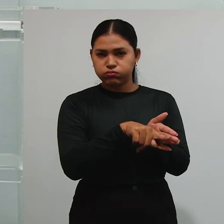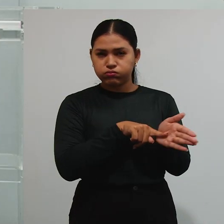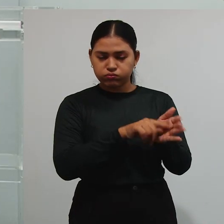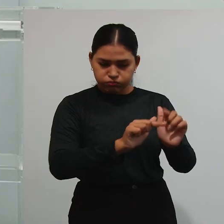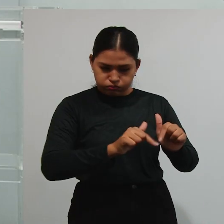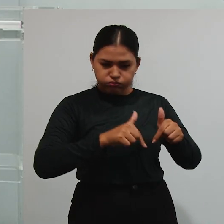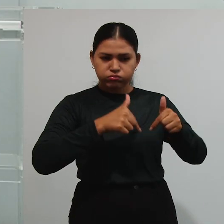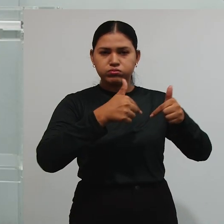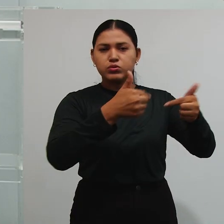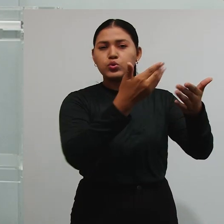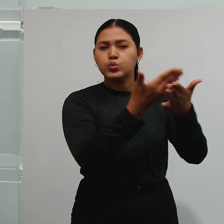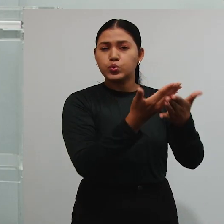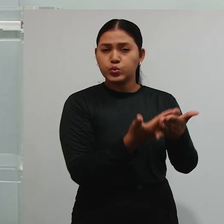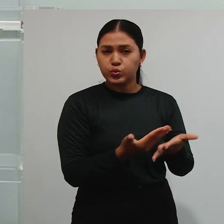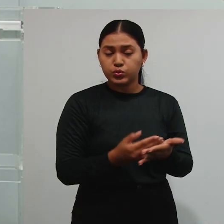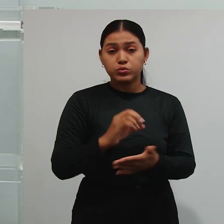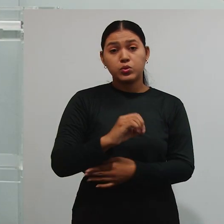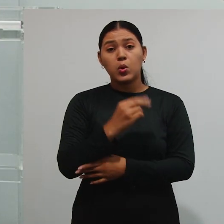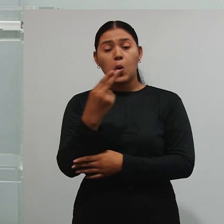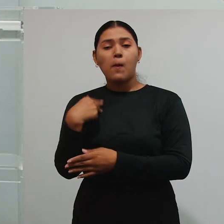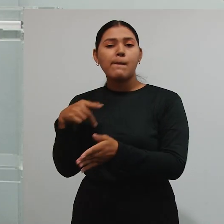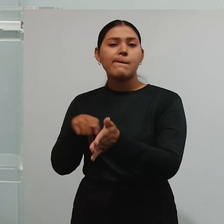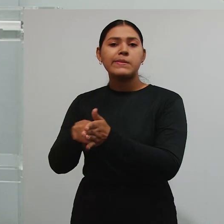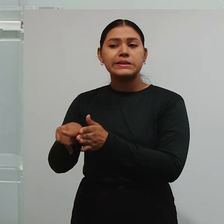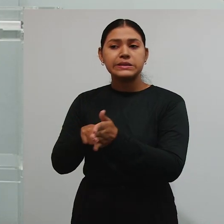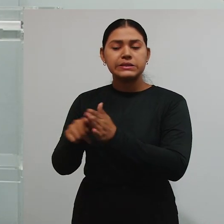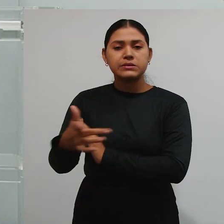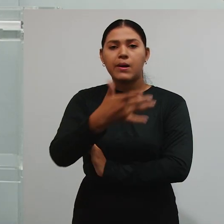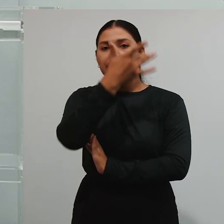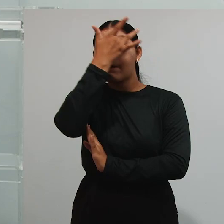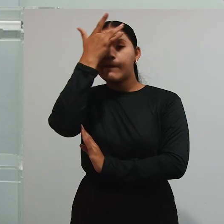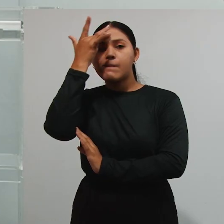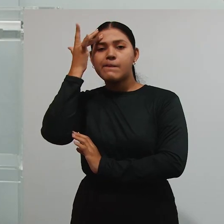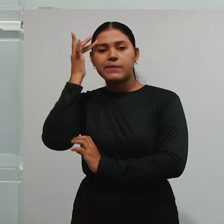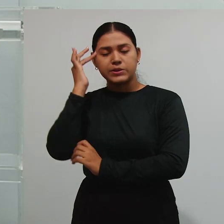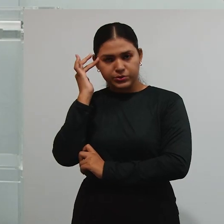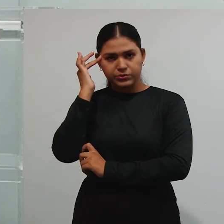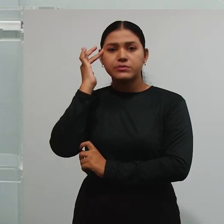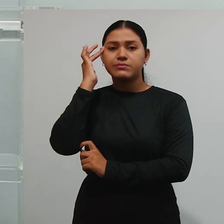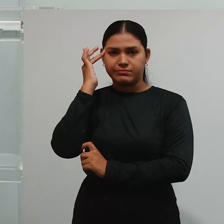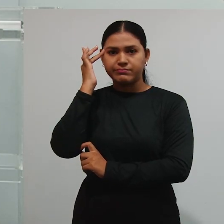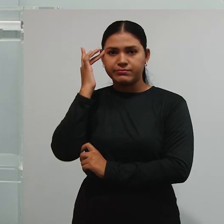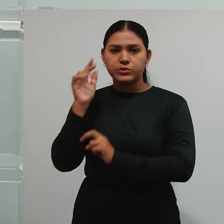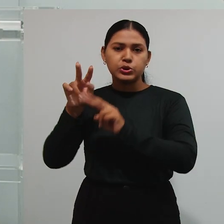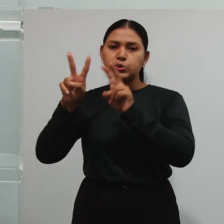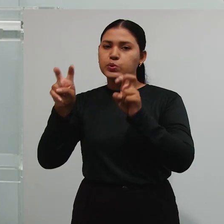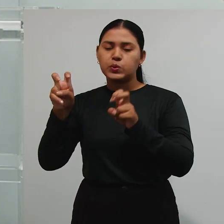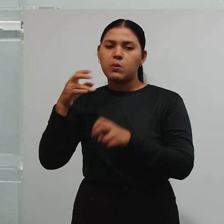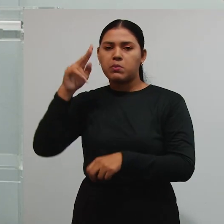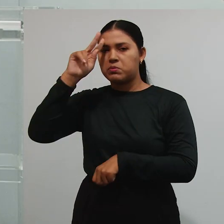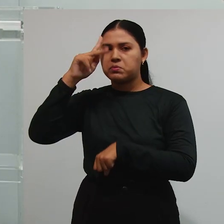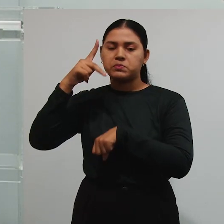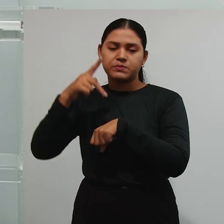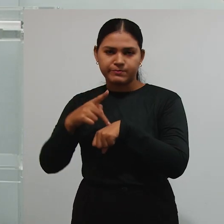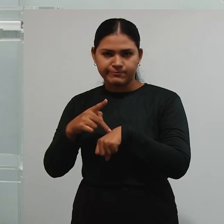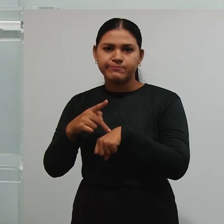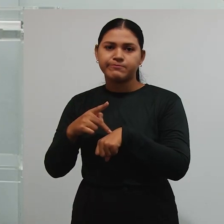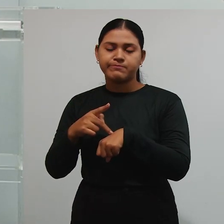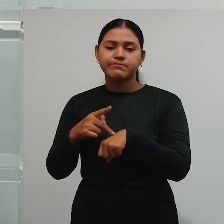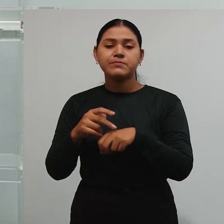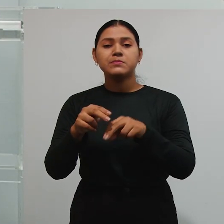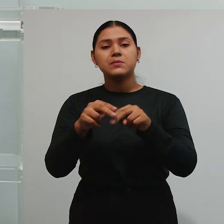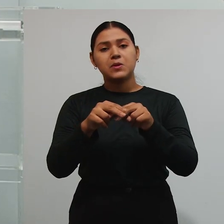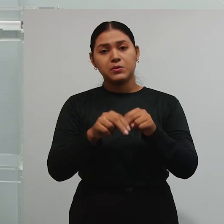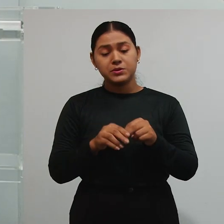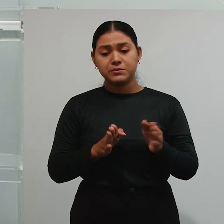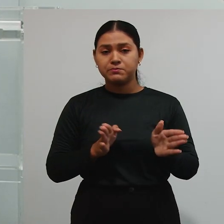que já pesquisaram o assunto, ou é pela experiência da sua pesquisa. Então, ela se dá por essas duas bases. E aí, nesse caso, a